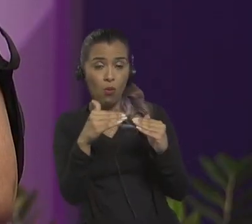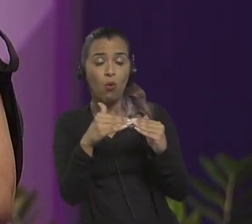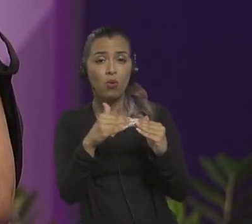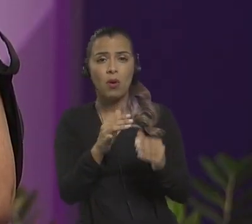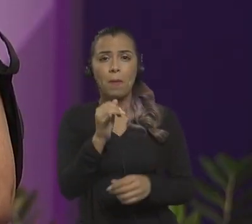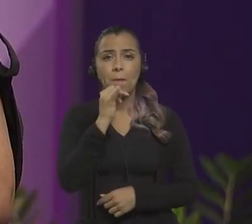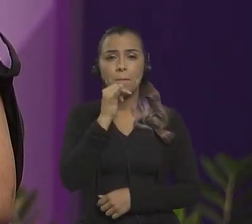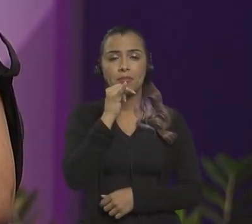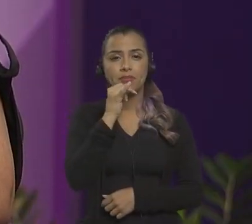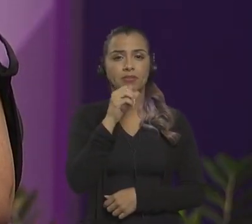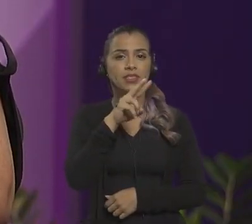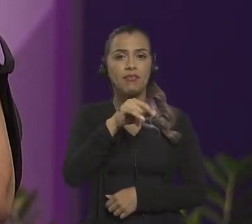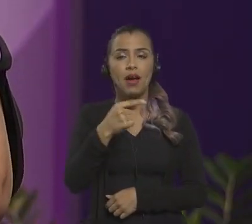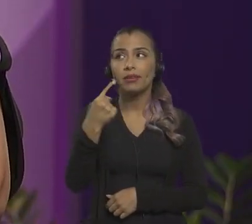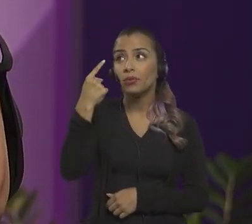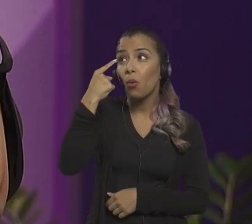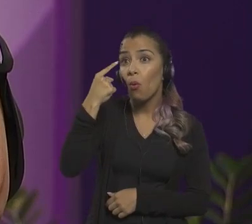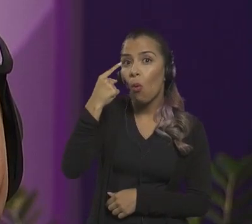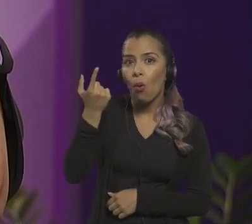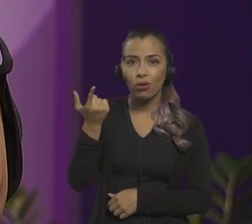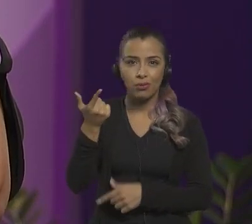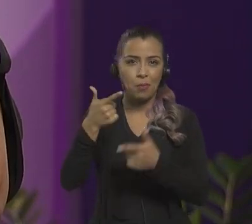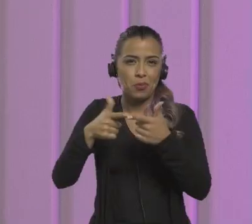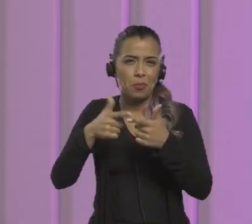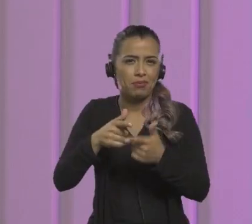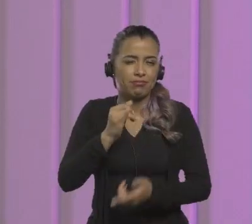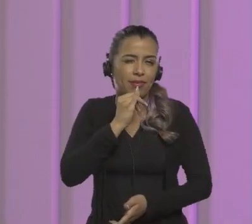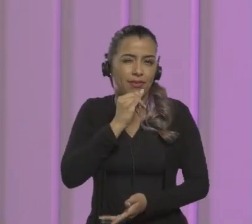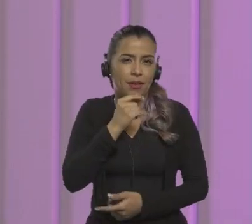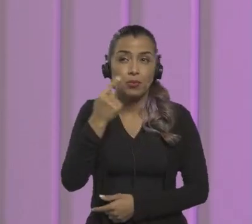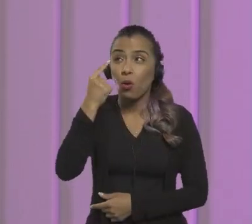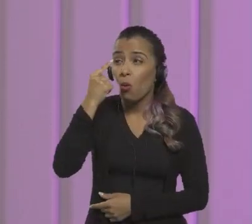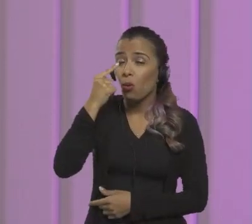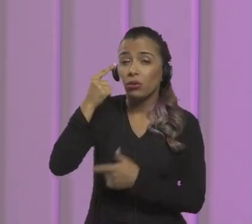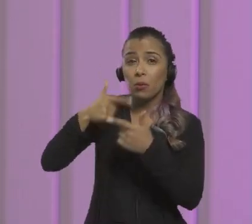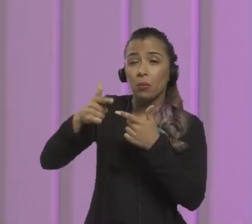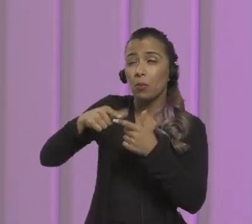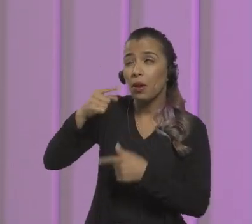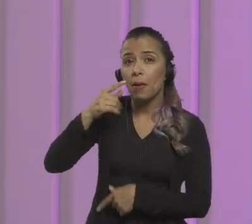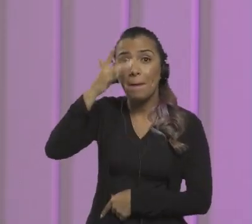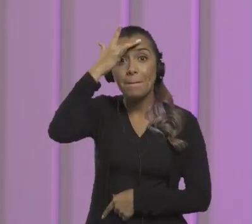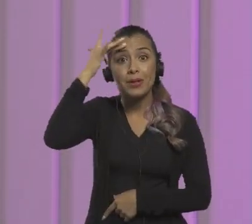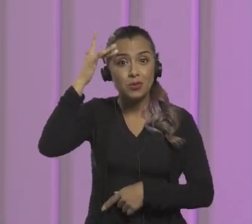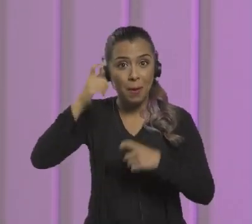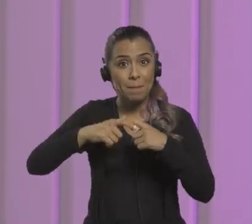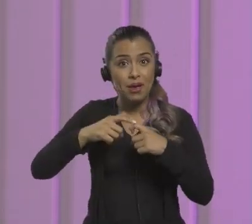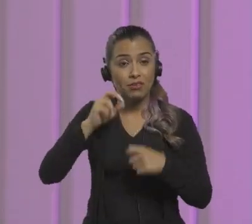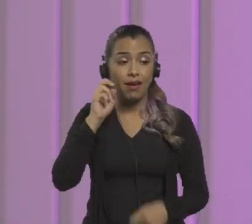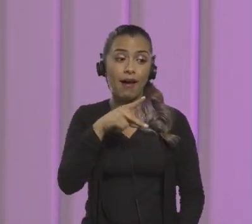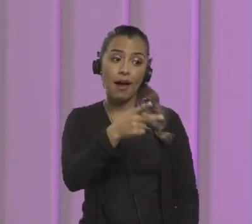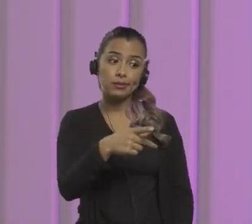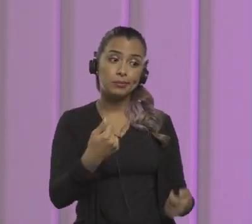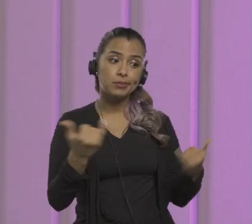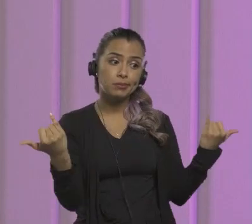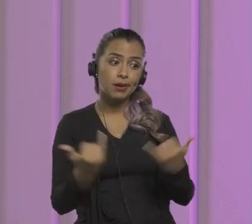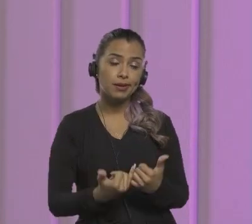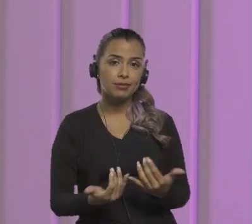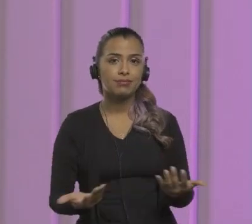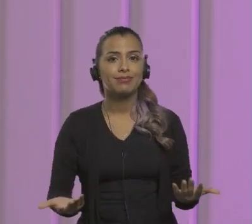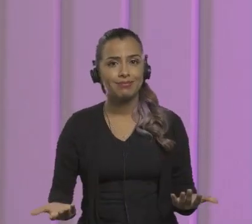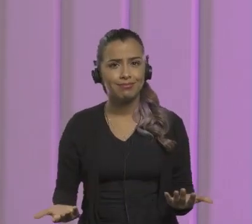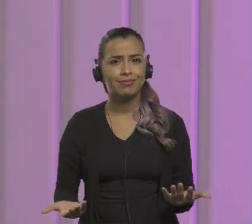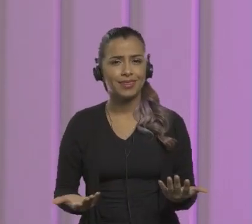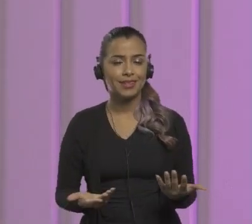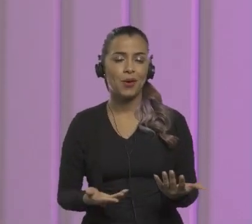um problema no olho e te falarem que você precisa emagrecer. Isso acontece diariamente com não só mulheres, pessoas gordas. E primeiro